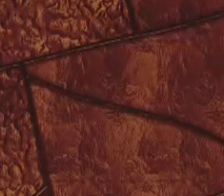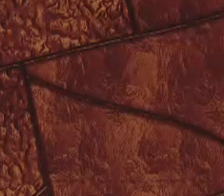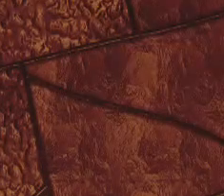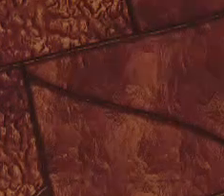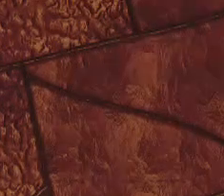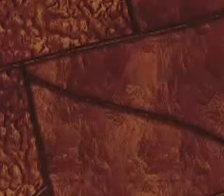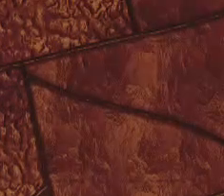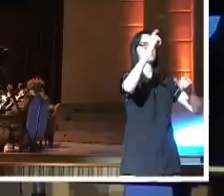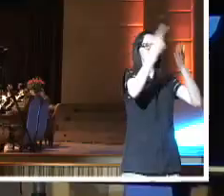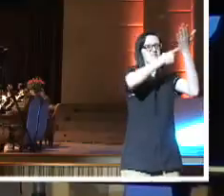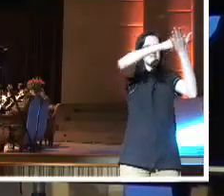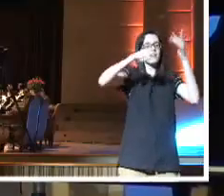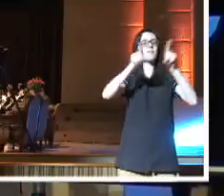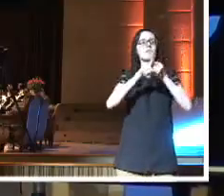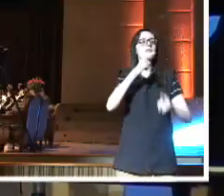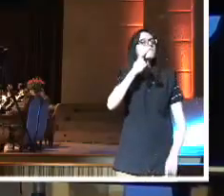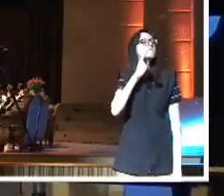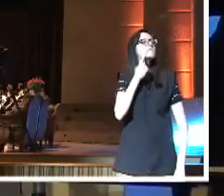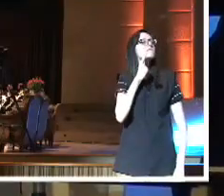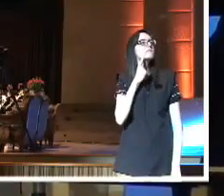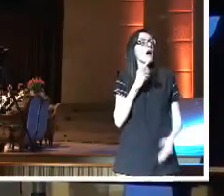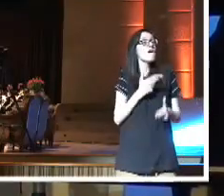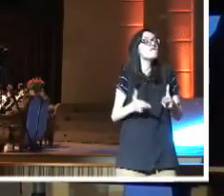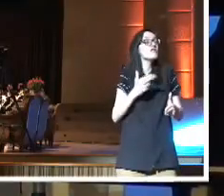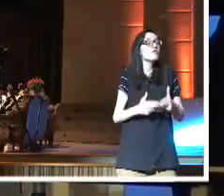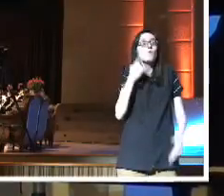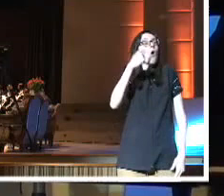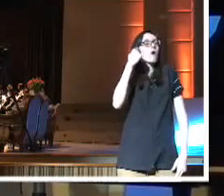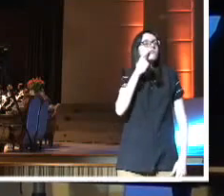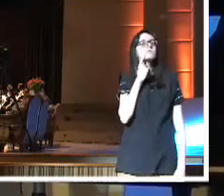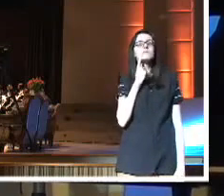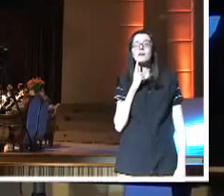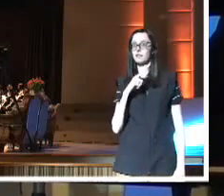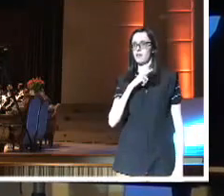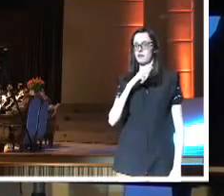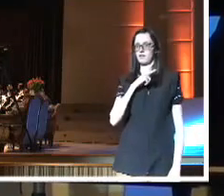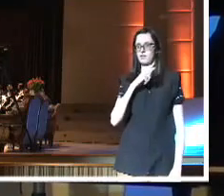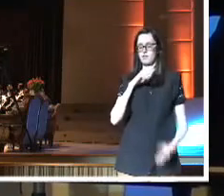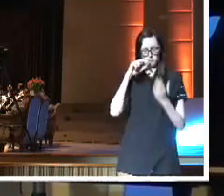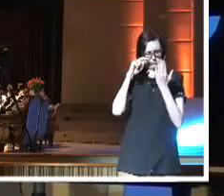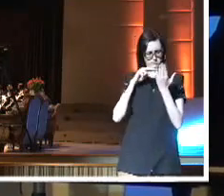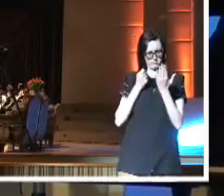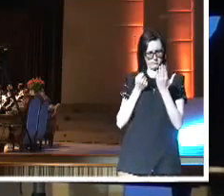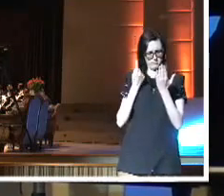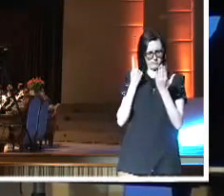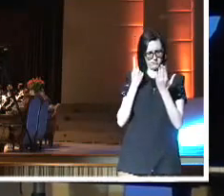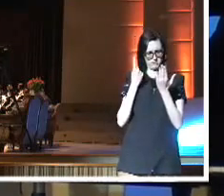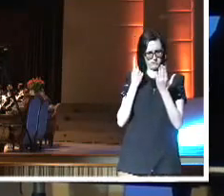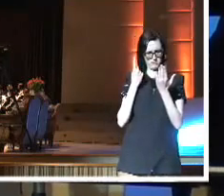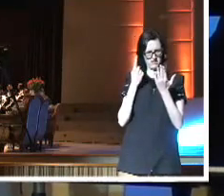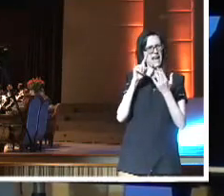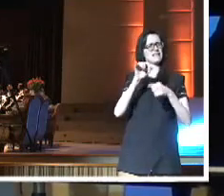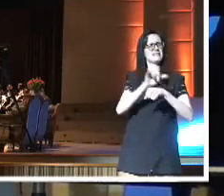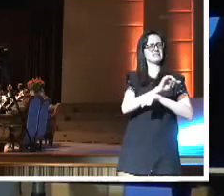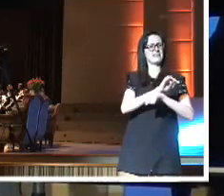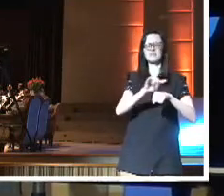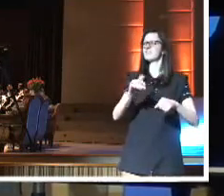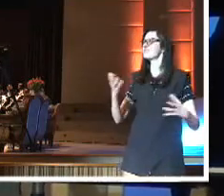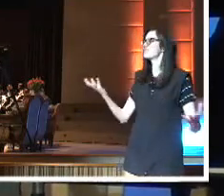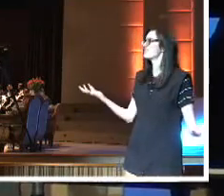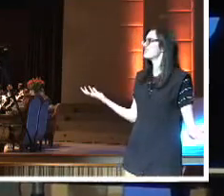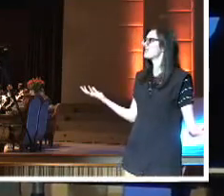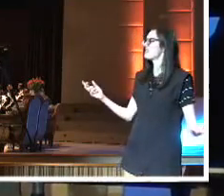pela barba. E é interessante que o importante não era o método, porque